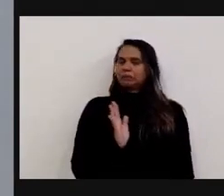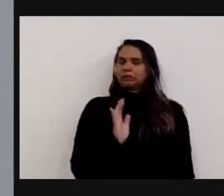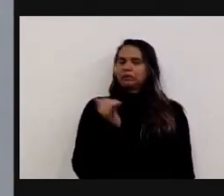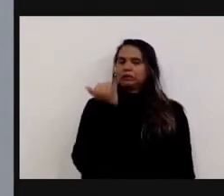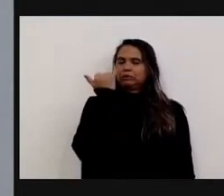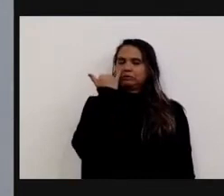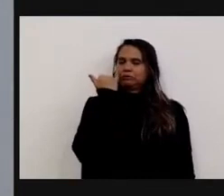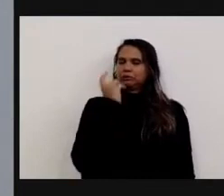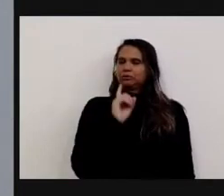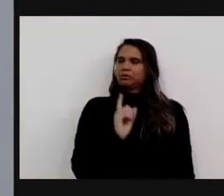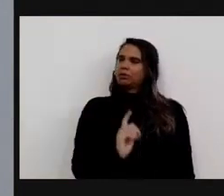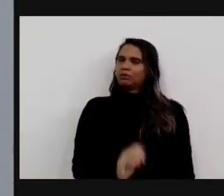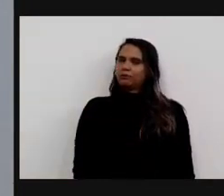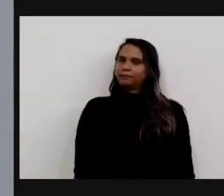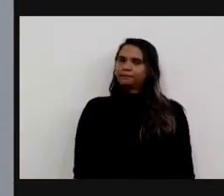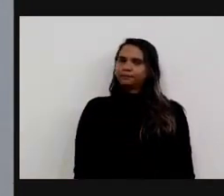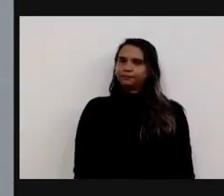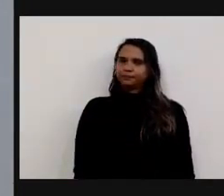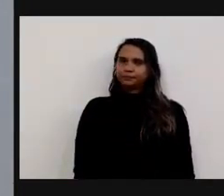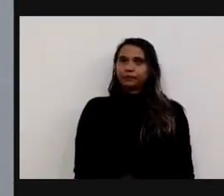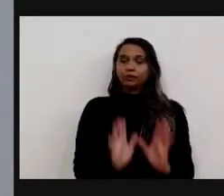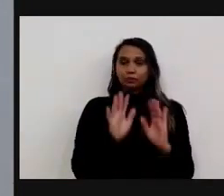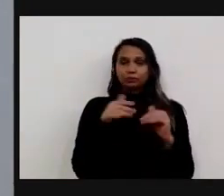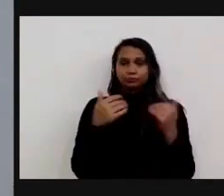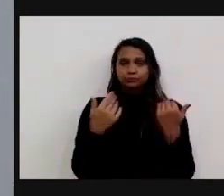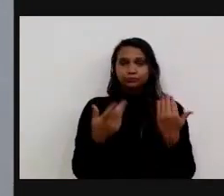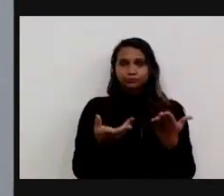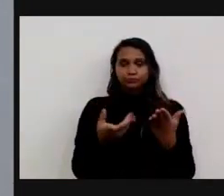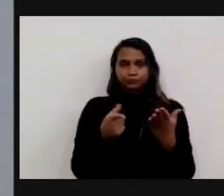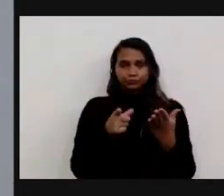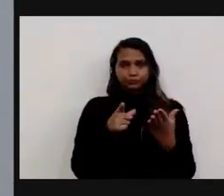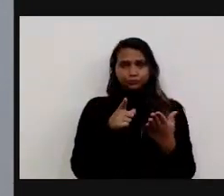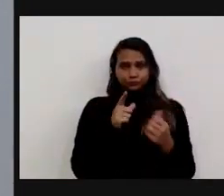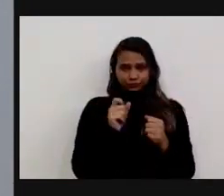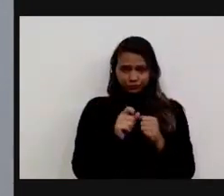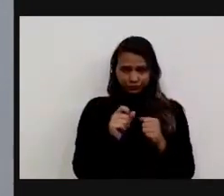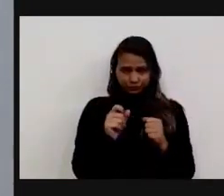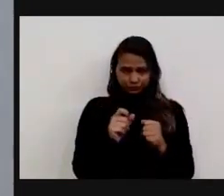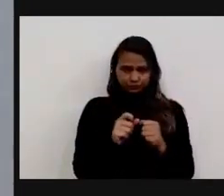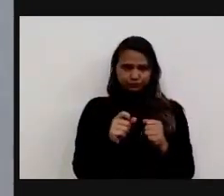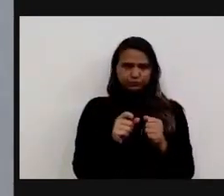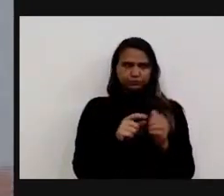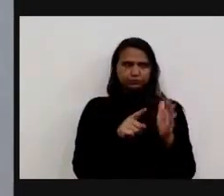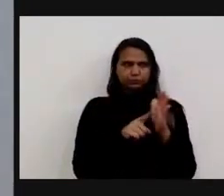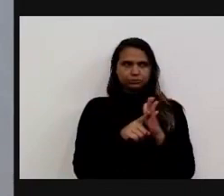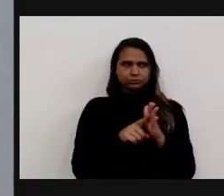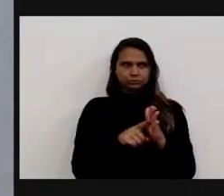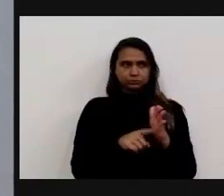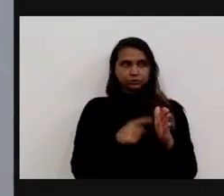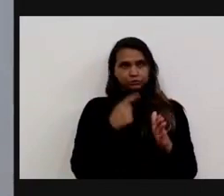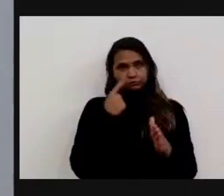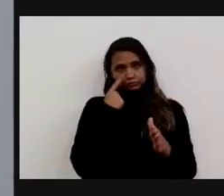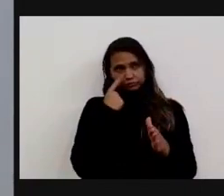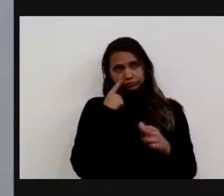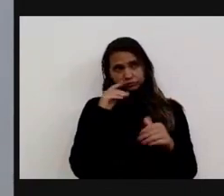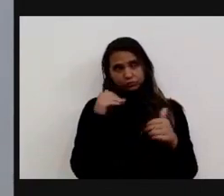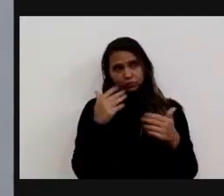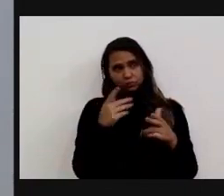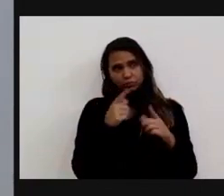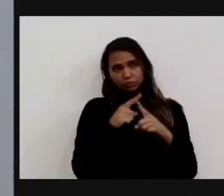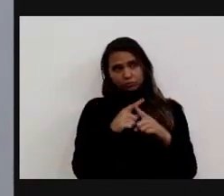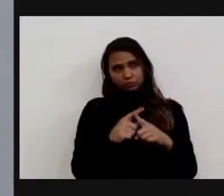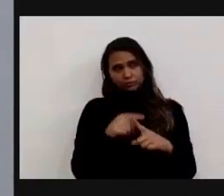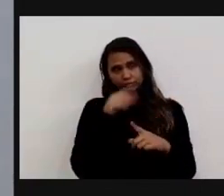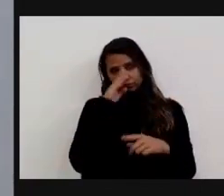não e quando a gente fez o nosso programa Nossa intervenção a gente escolheu quais eram os principais desafios